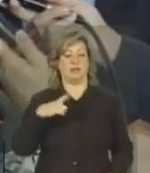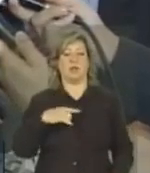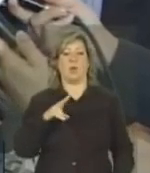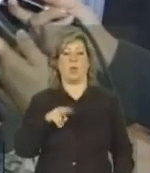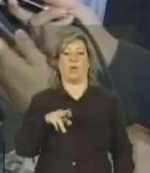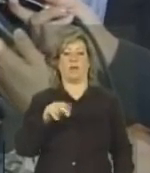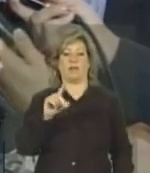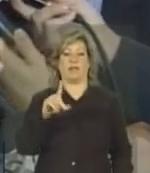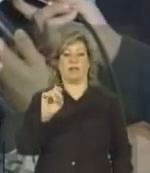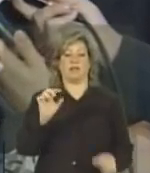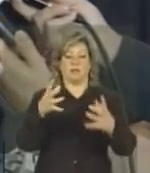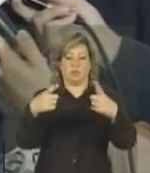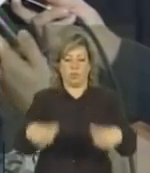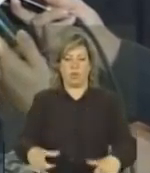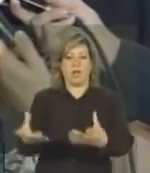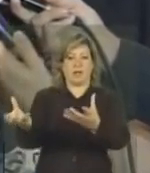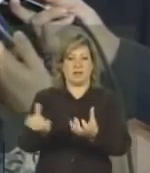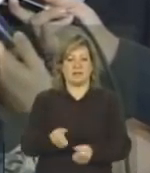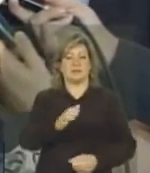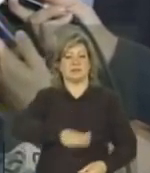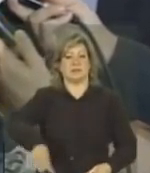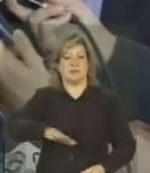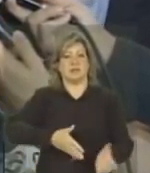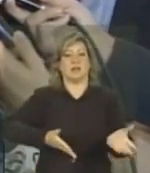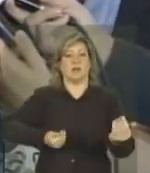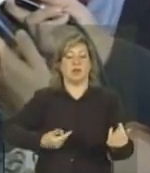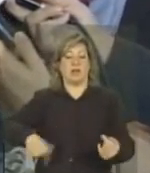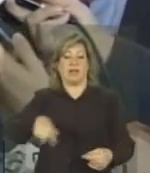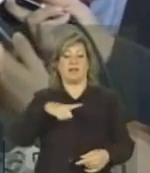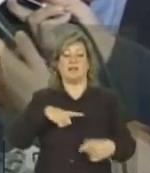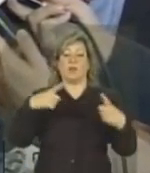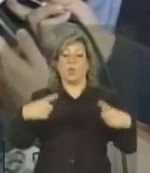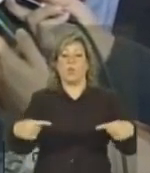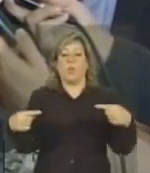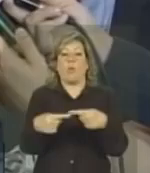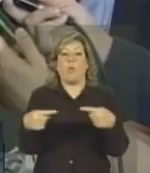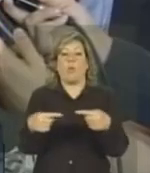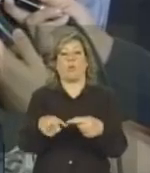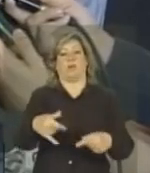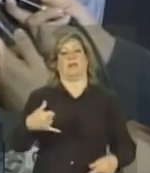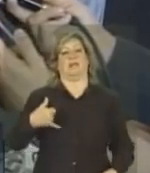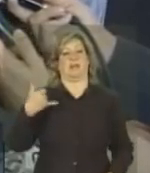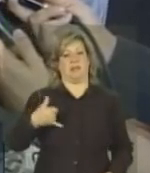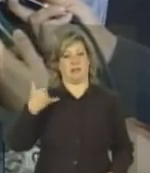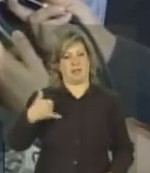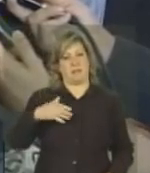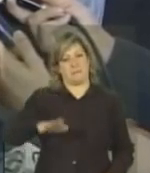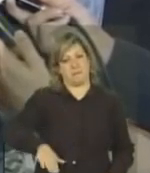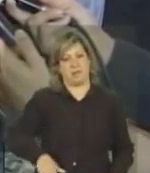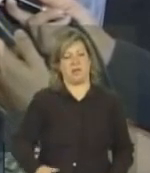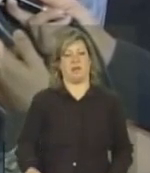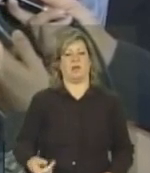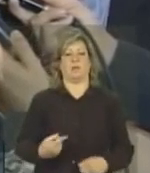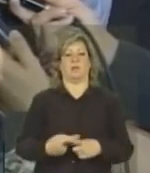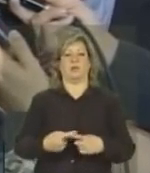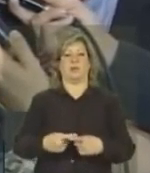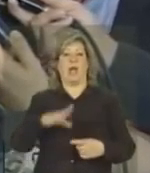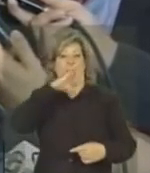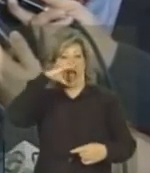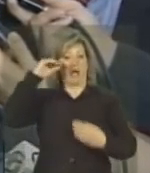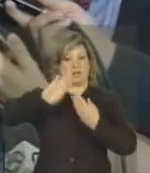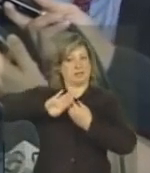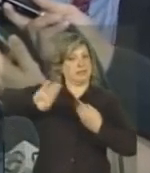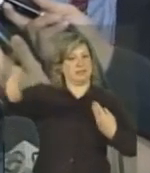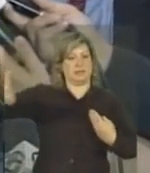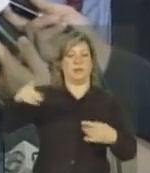de acolhimento infanto-juvenil exatamente para que elas tenham um espaço próprio, adequado, separado de adultos, porque